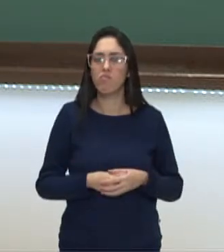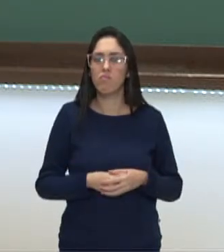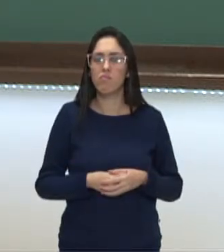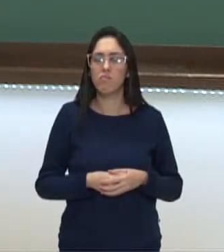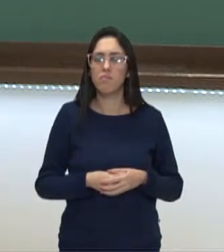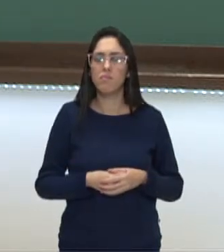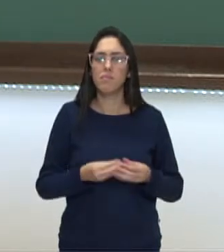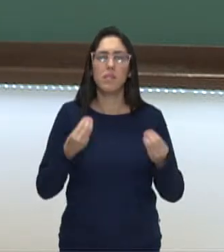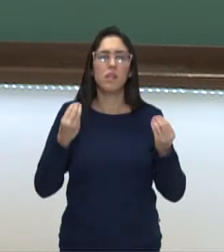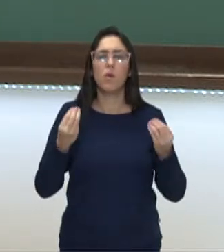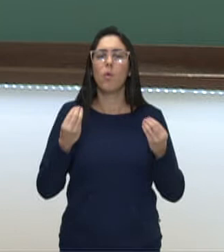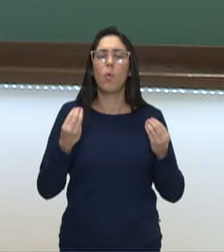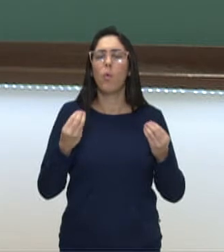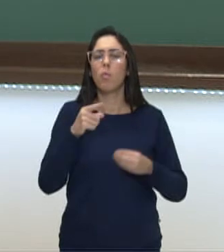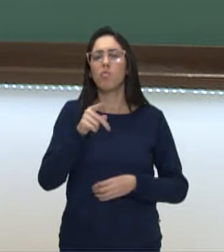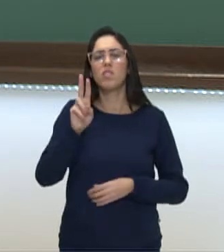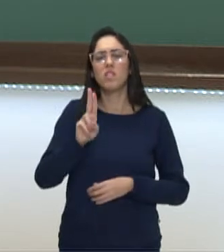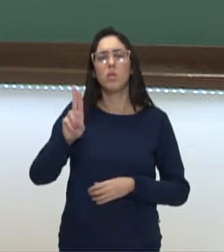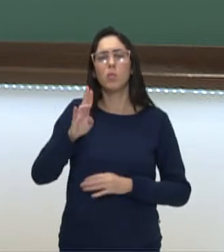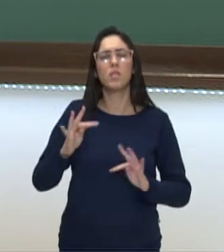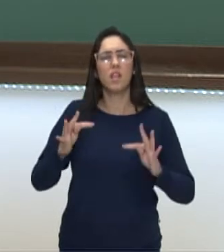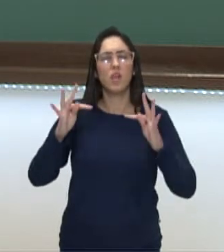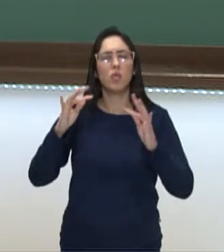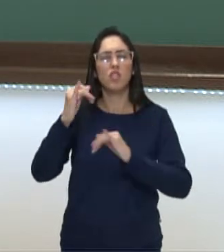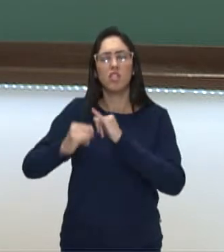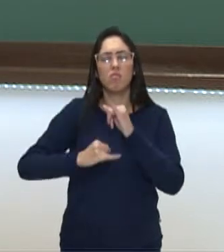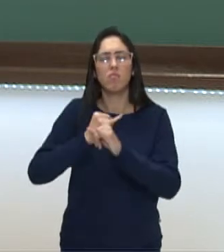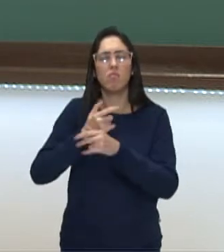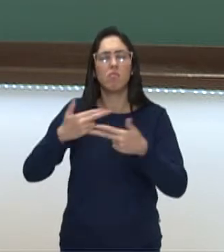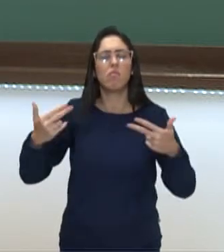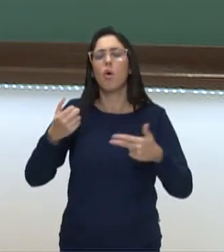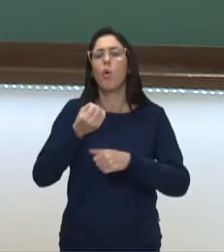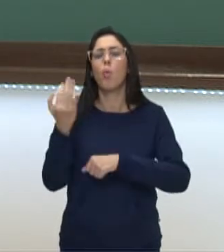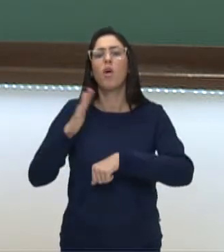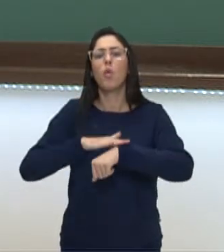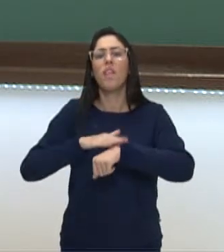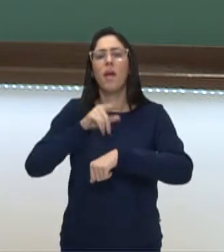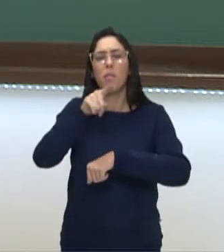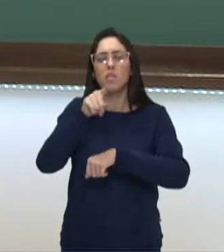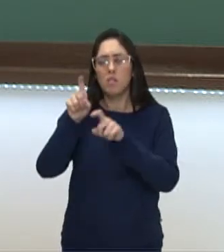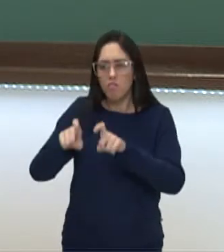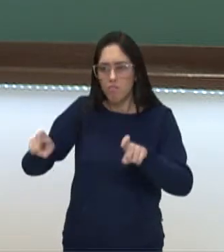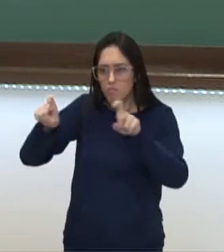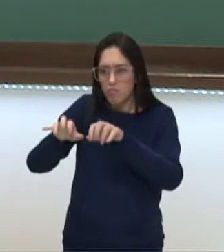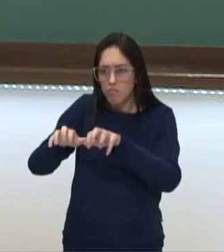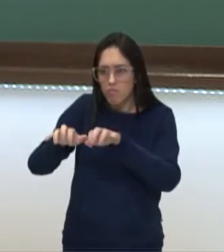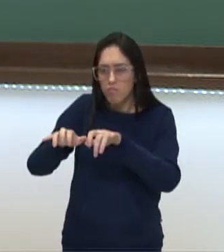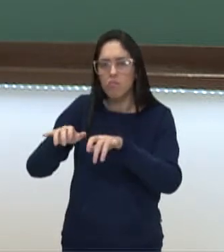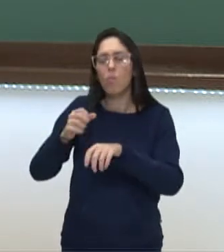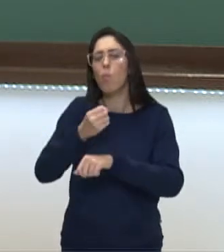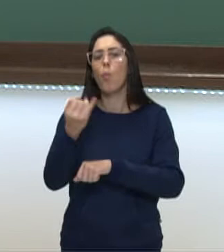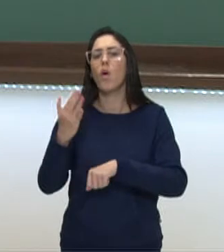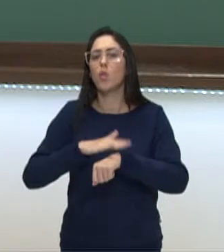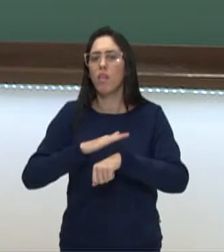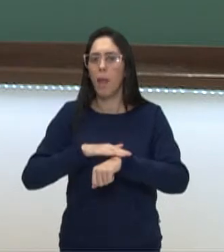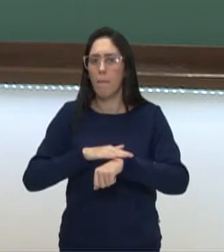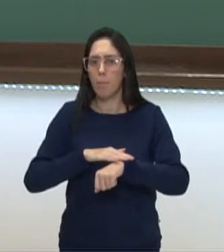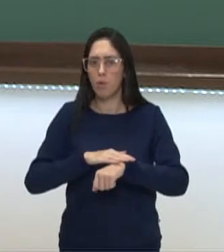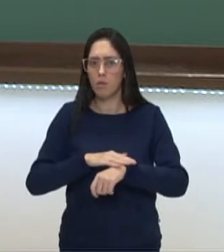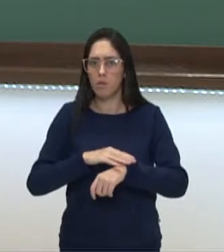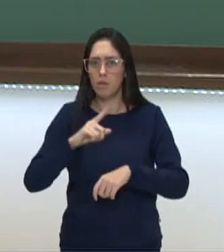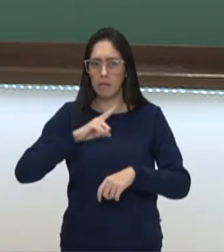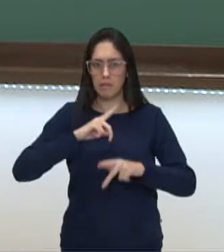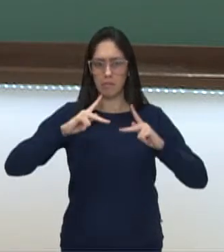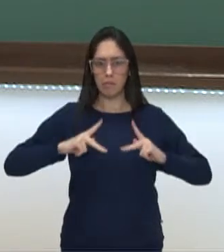como que vocês fazem uso desse estudo? Quanto tempo vocês ficam na frente do computador? Será que vocês estão aí assumindo uma